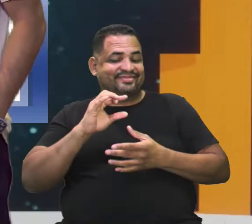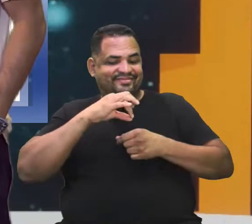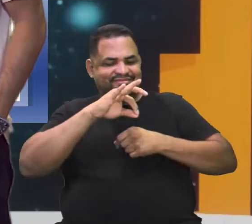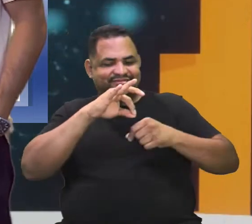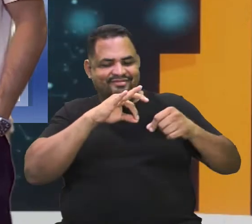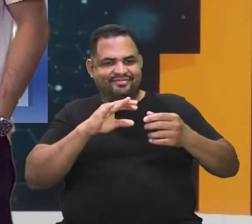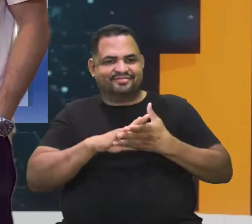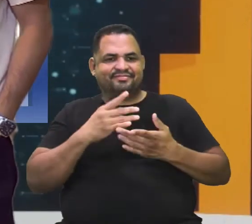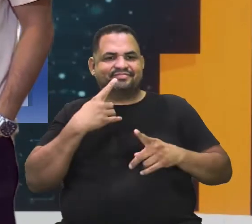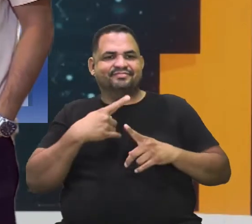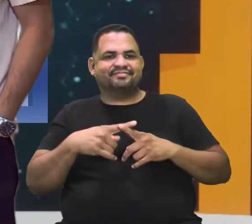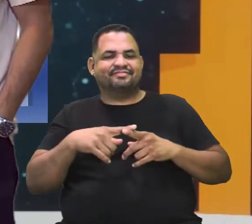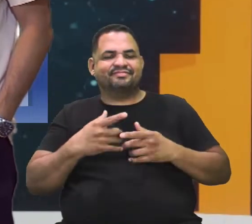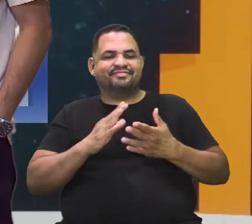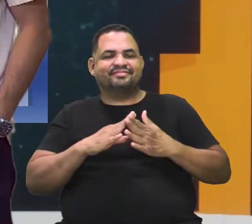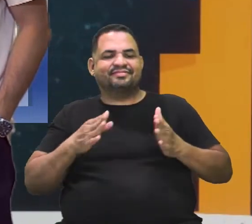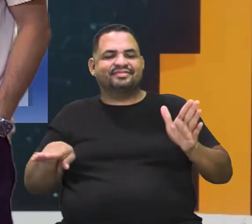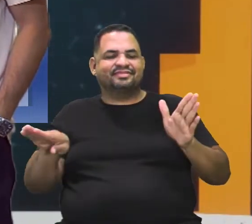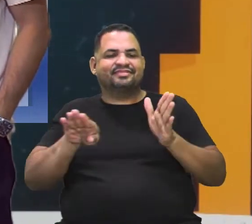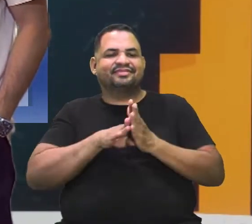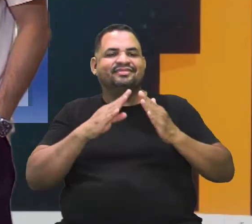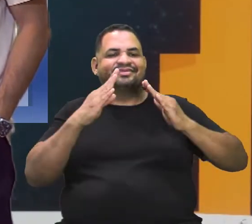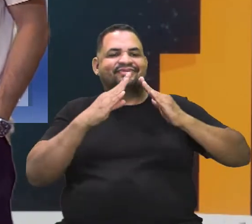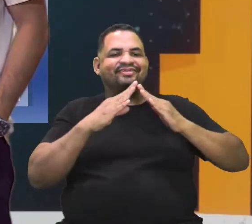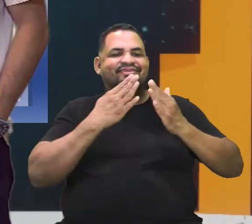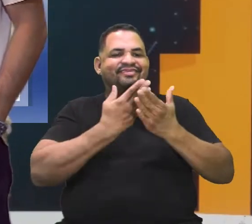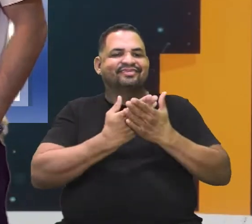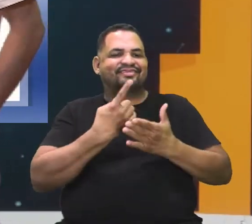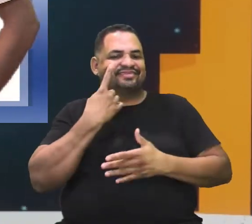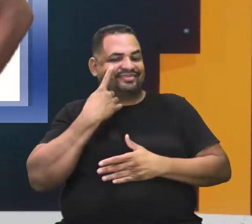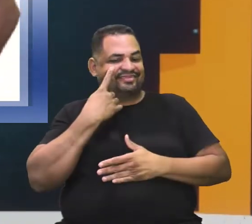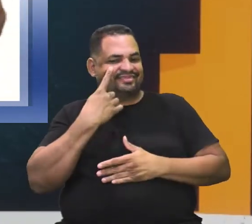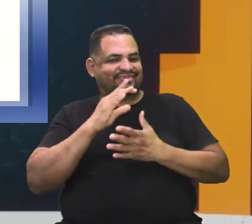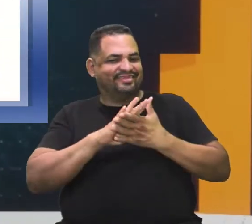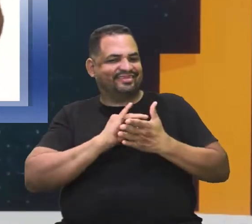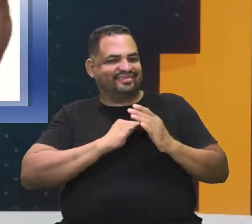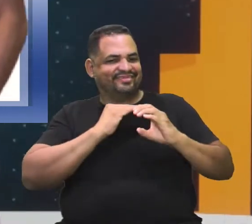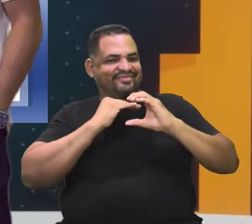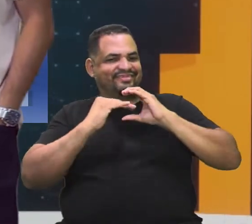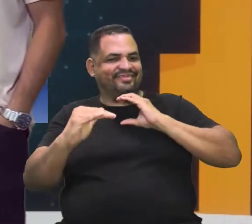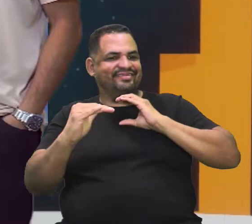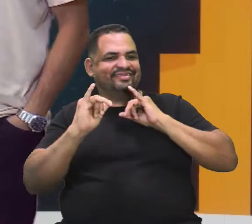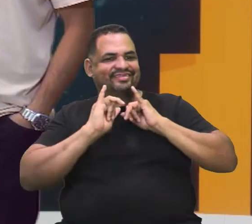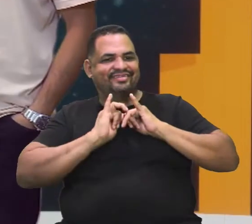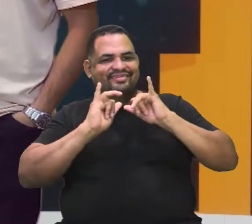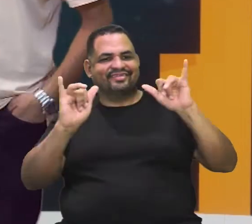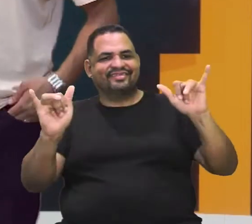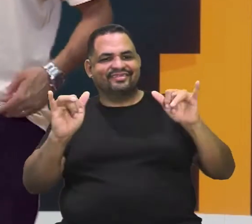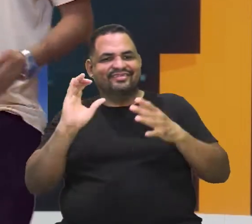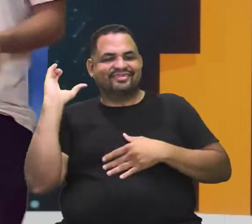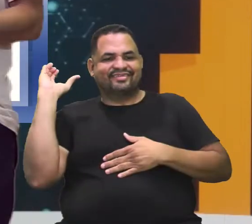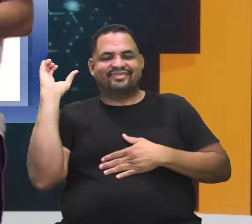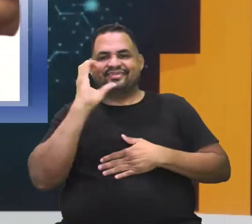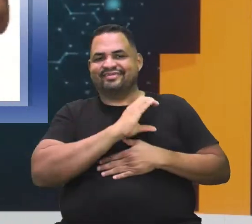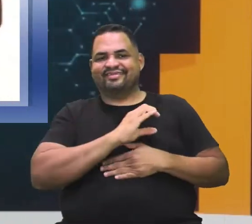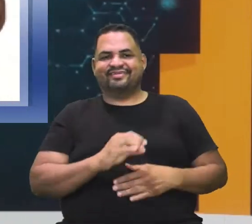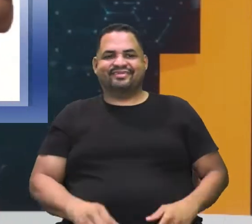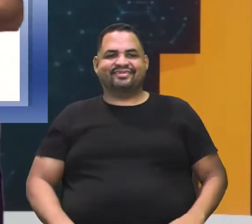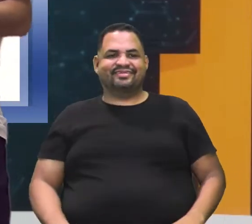surpresa, porque a gente chegou numa escola antes e eles já passaram a informação. É tudo muito rápido,